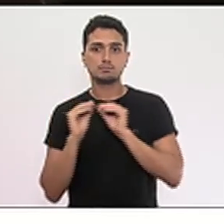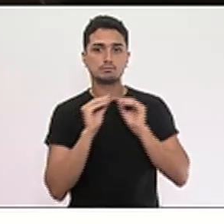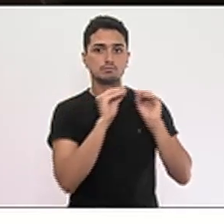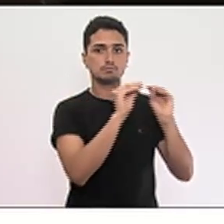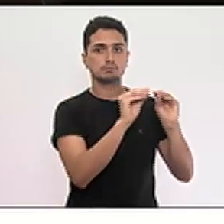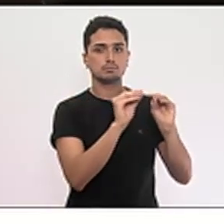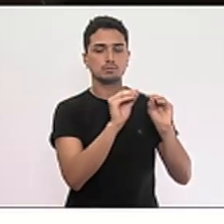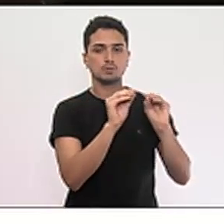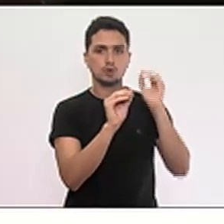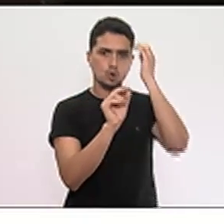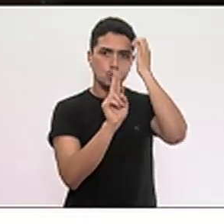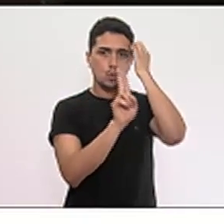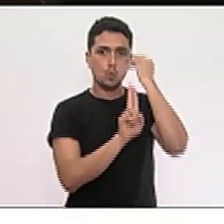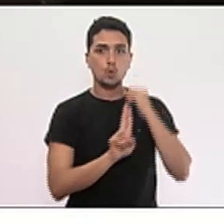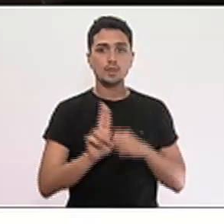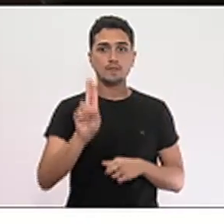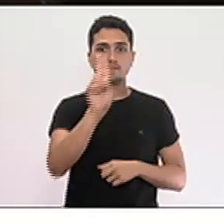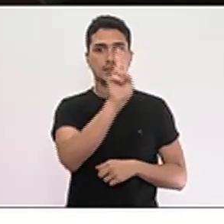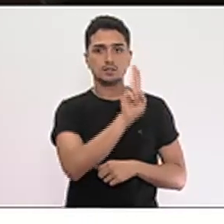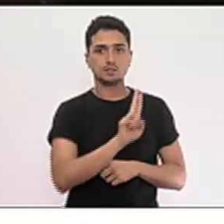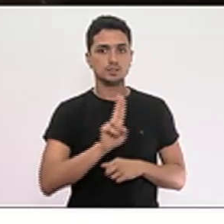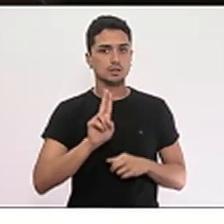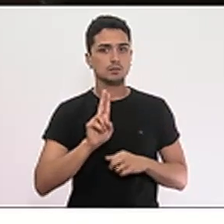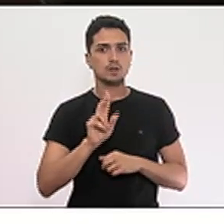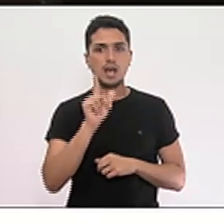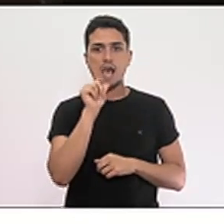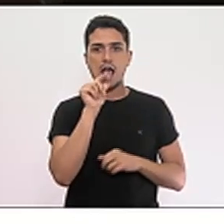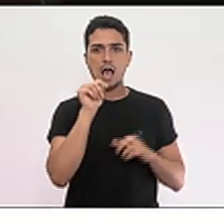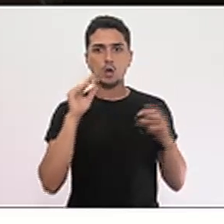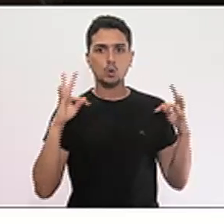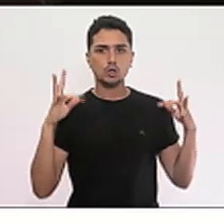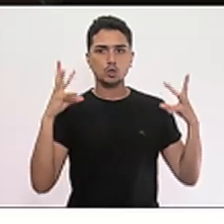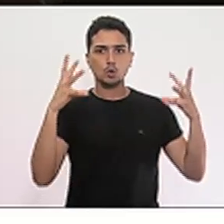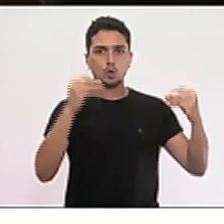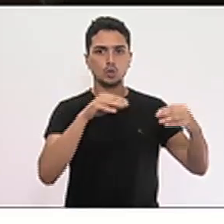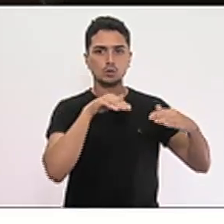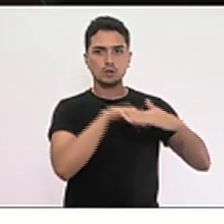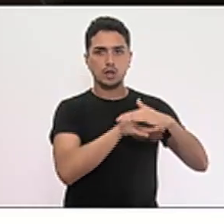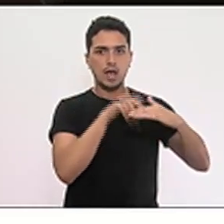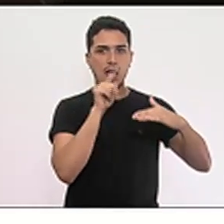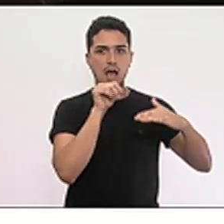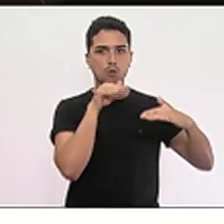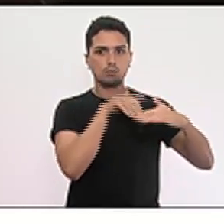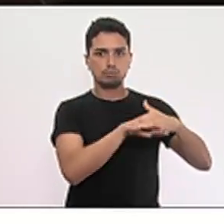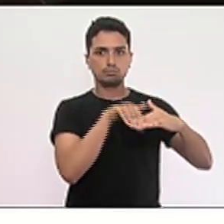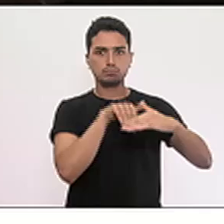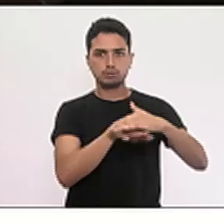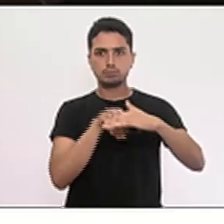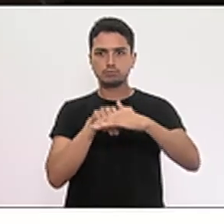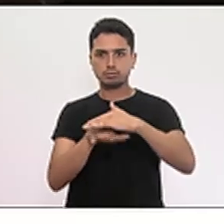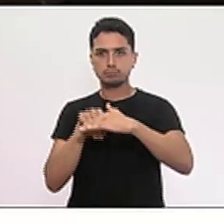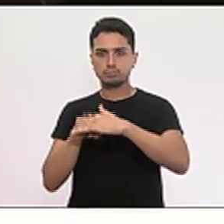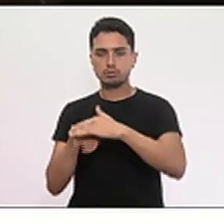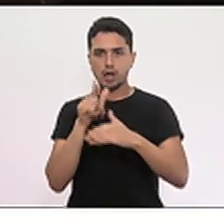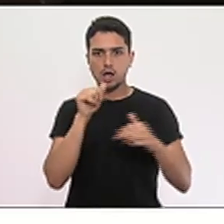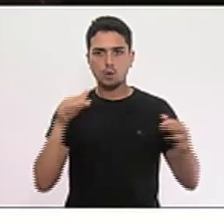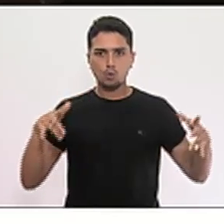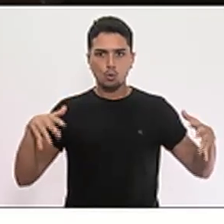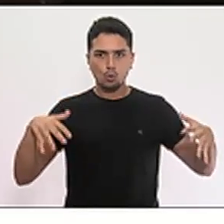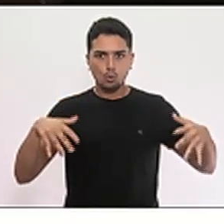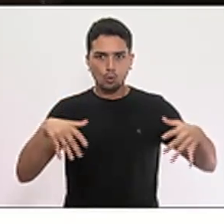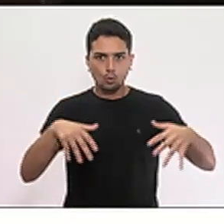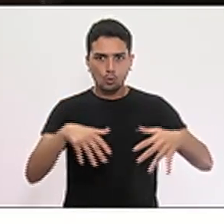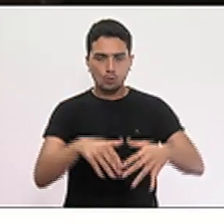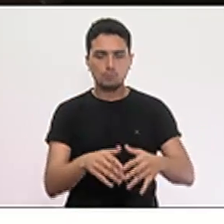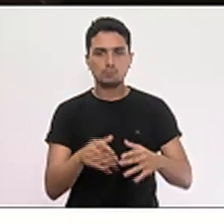universalização dos serviços de abastecimento de água e de esgotamento sanitário no estado do Rio de Janeiro.